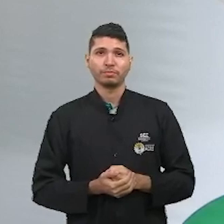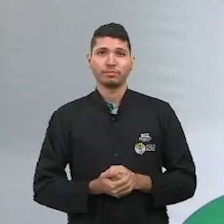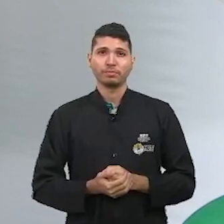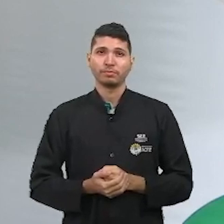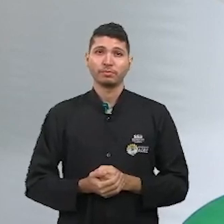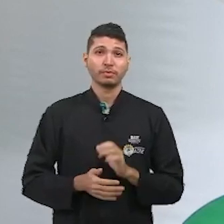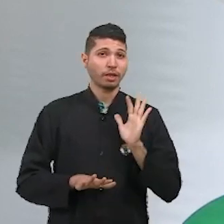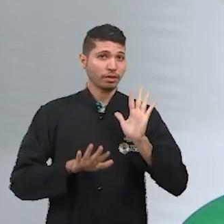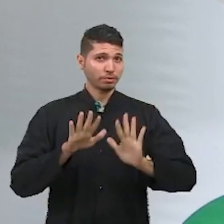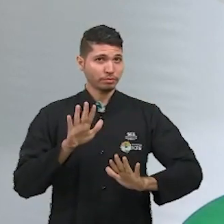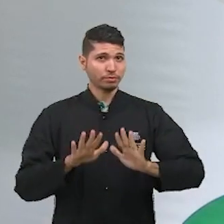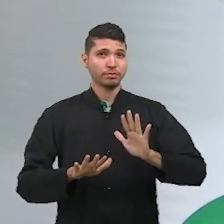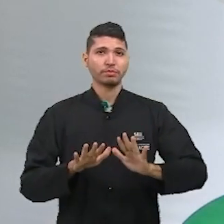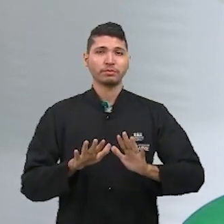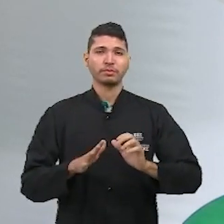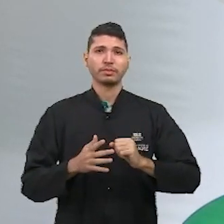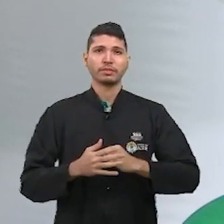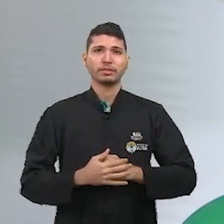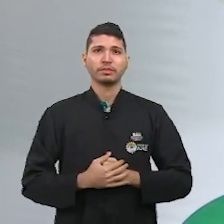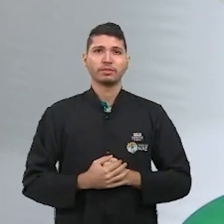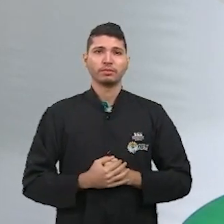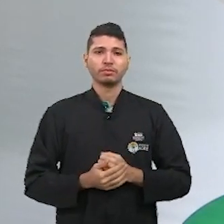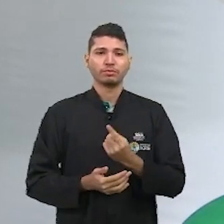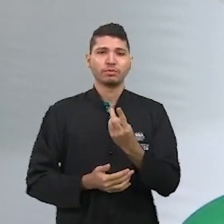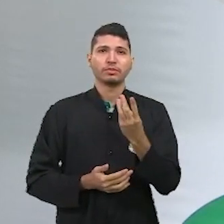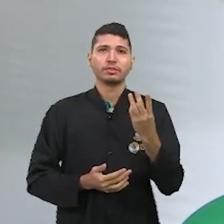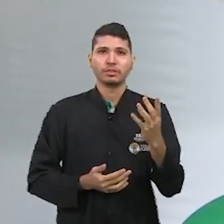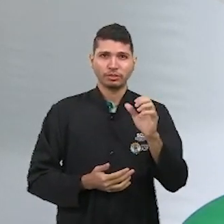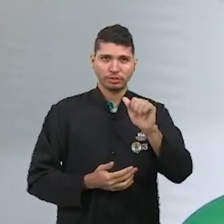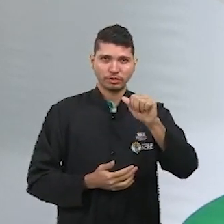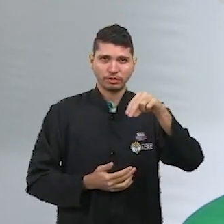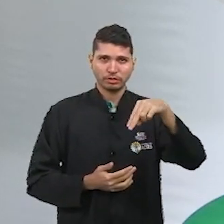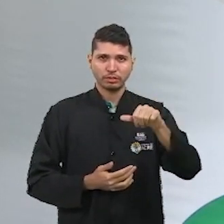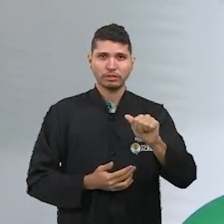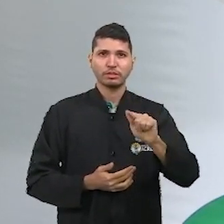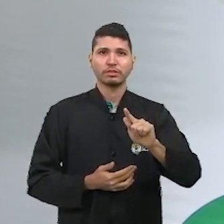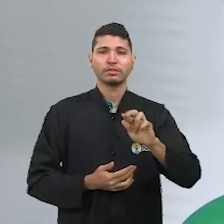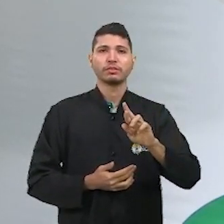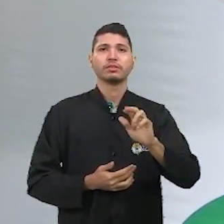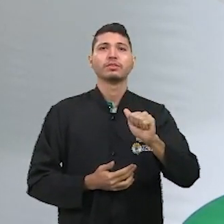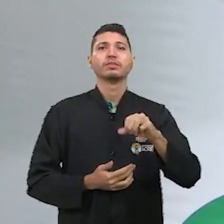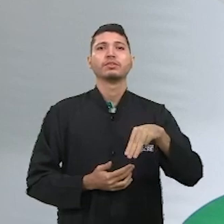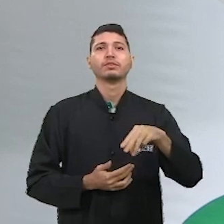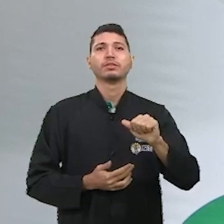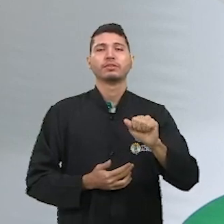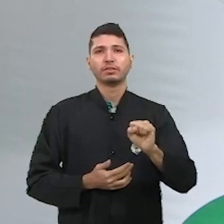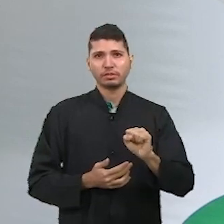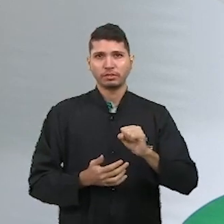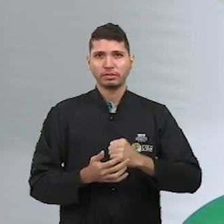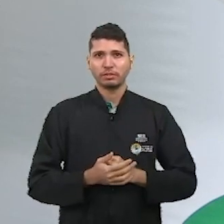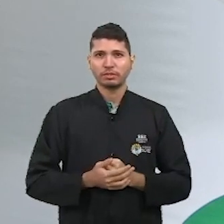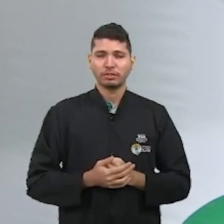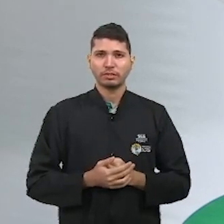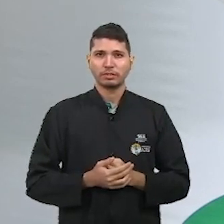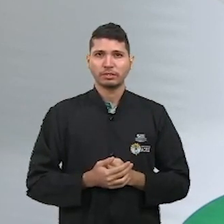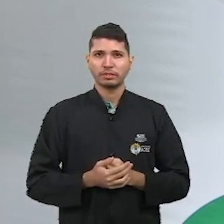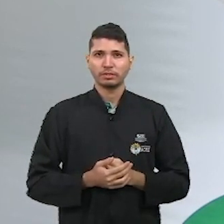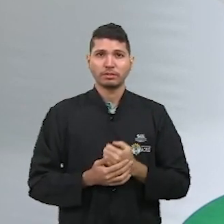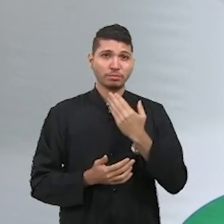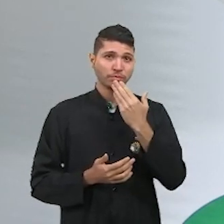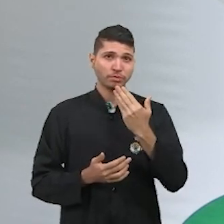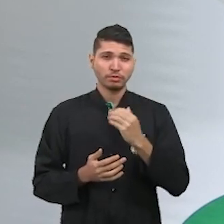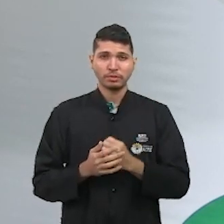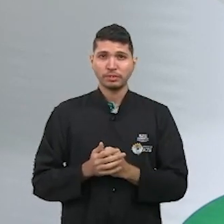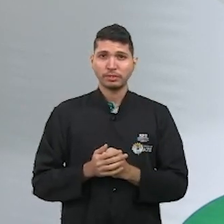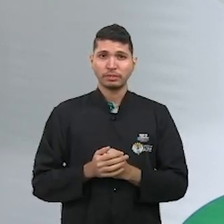Algumas vezes, quando é dado uma quantidade de anagramas, é pedido para nós descobrirmos a ordem em que um